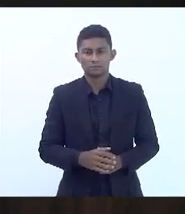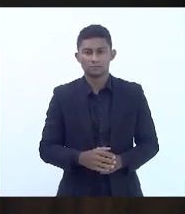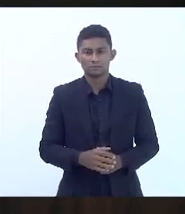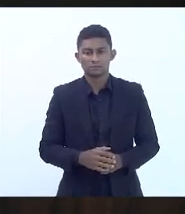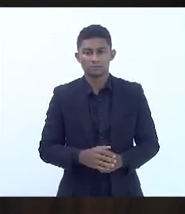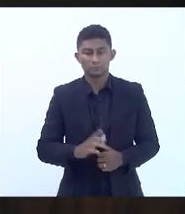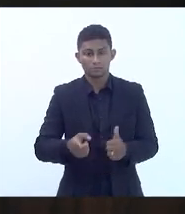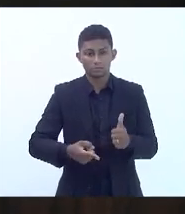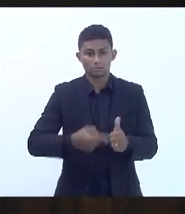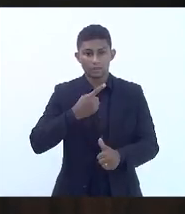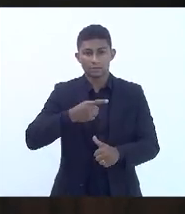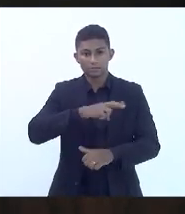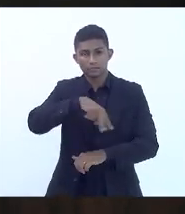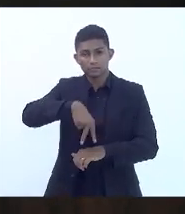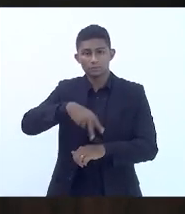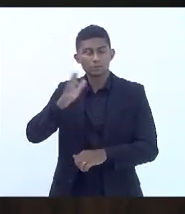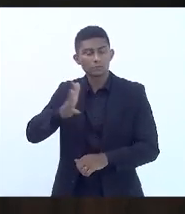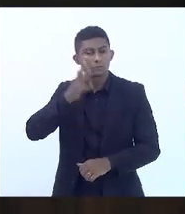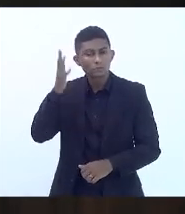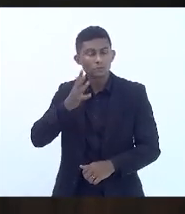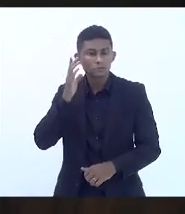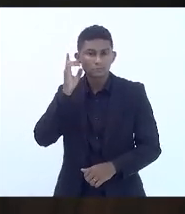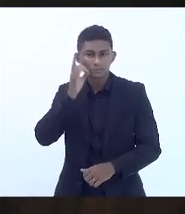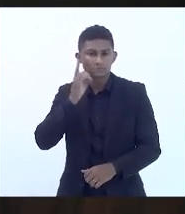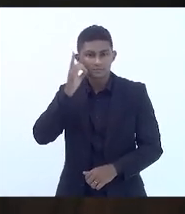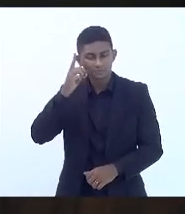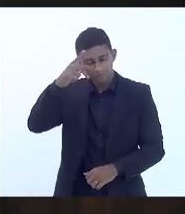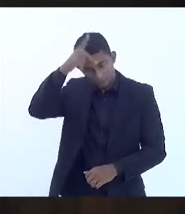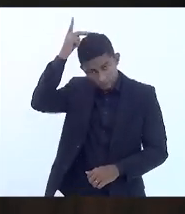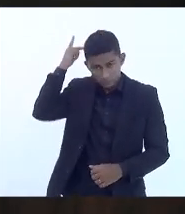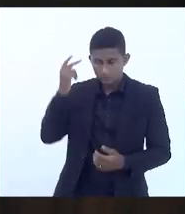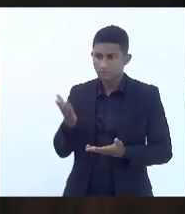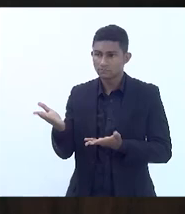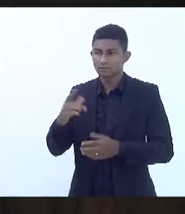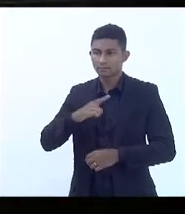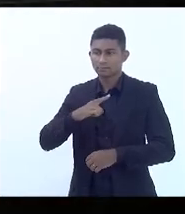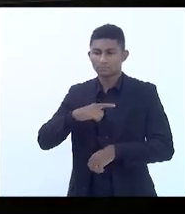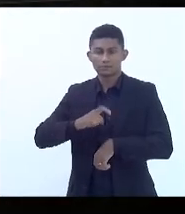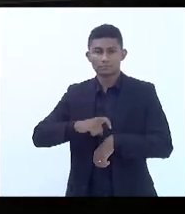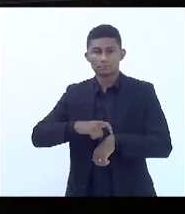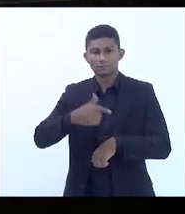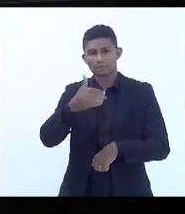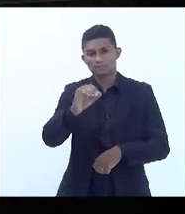Primeiro orador inscrito é o nobre deputado Luiz Paulo, que dispõe de 10 minutos.